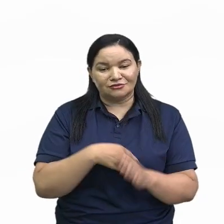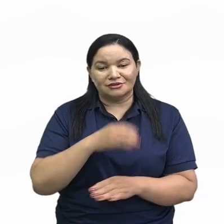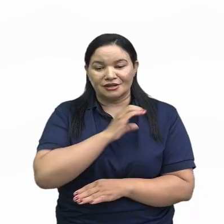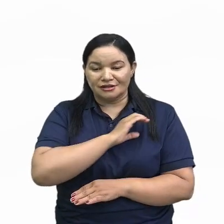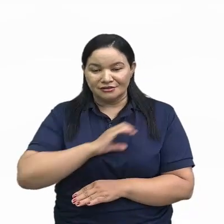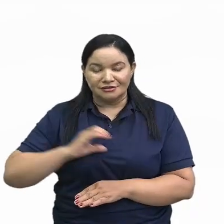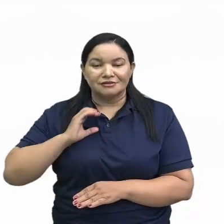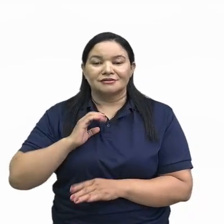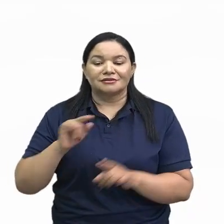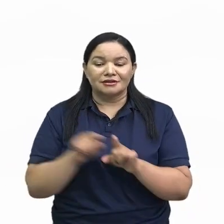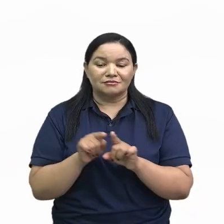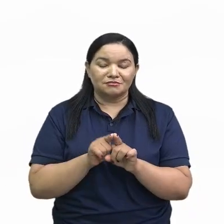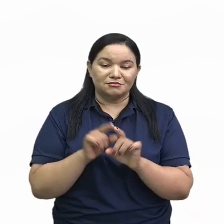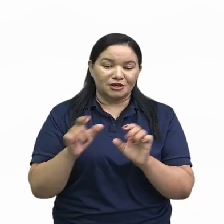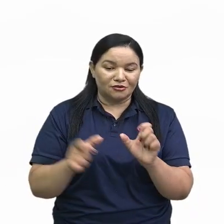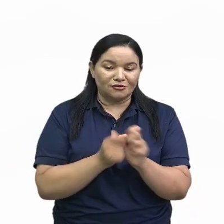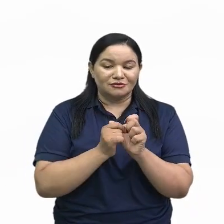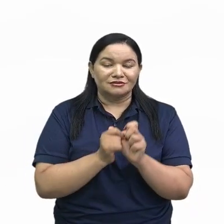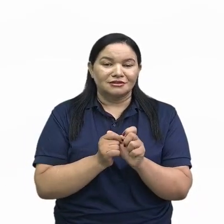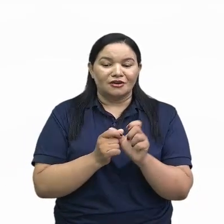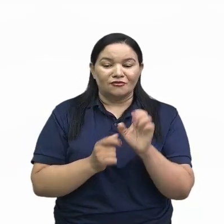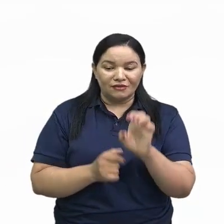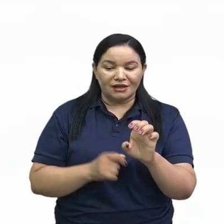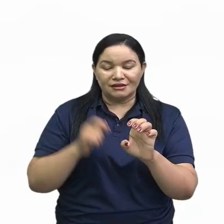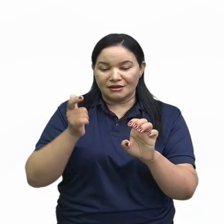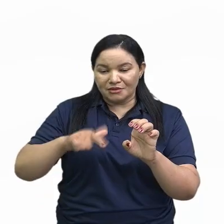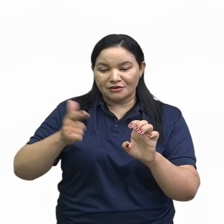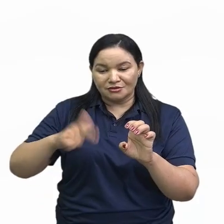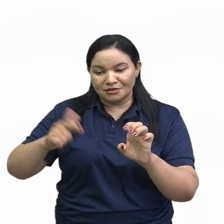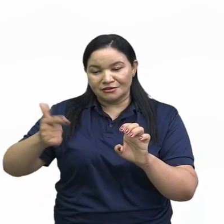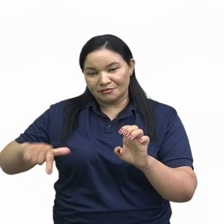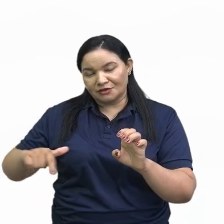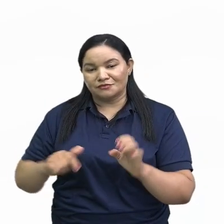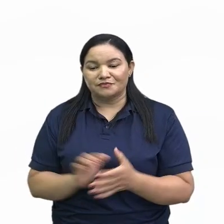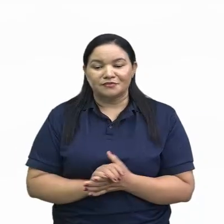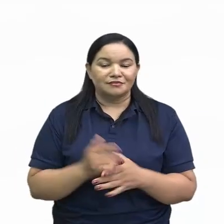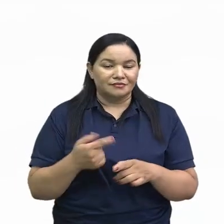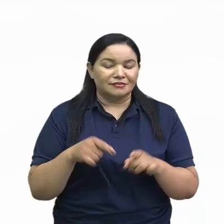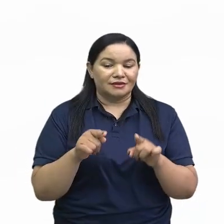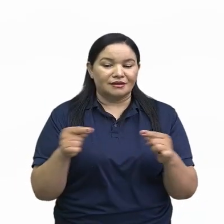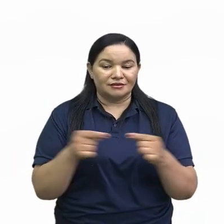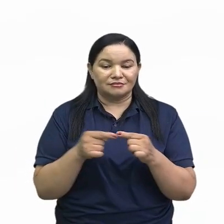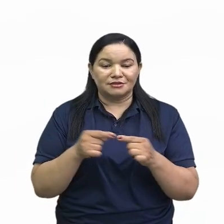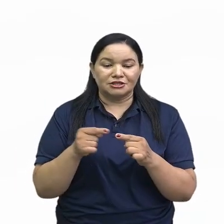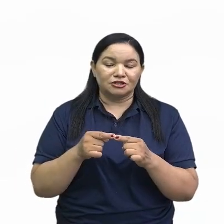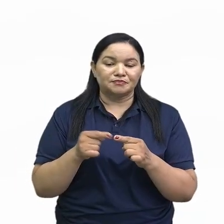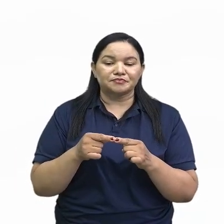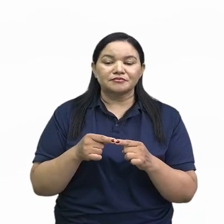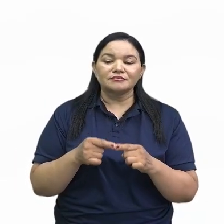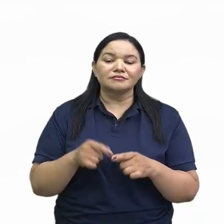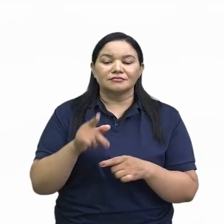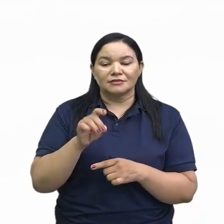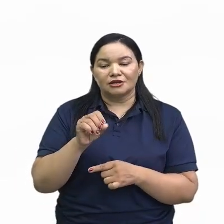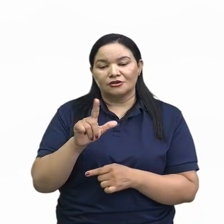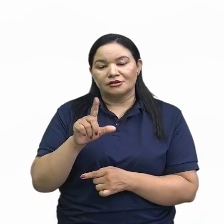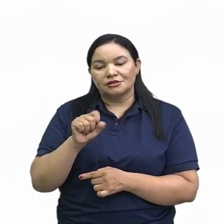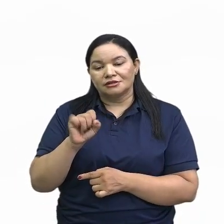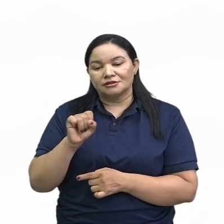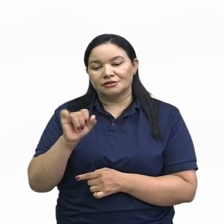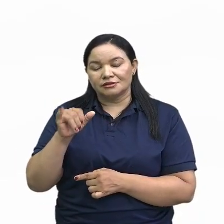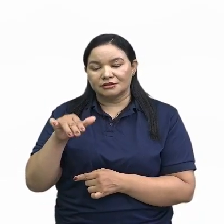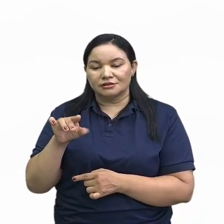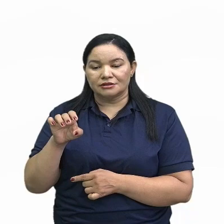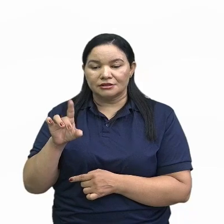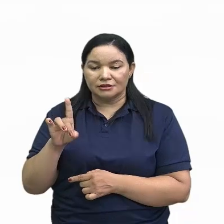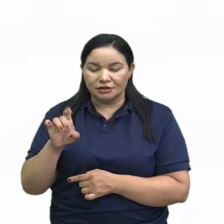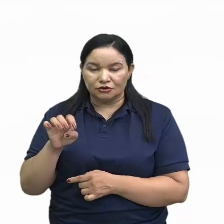vez temos a conjunção e se repetindo diversas vezes. Então temos aí nesse trecho a figura de linguagem conhecida como polissíndeto,